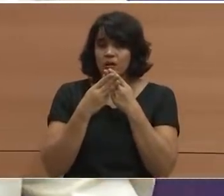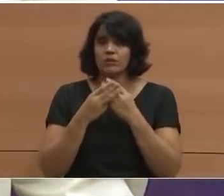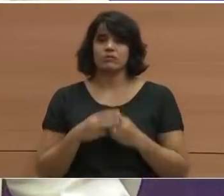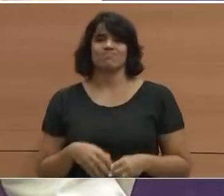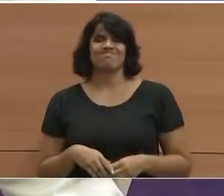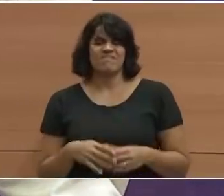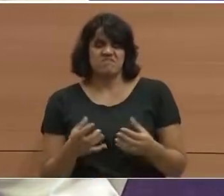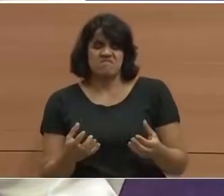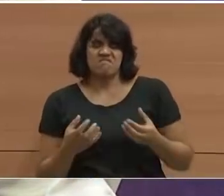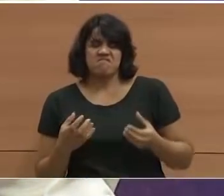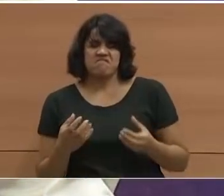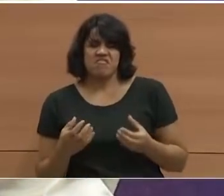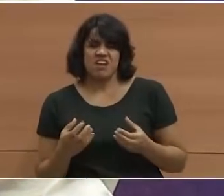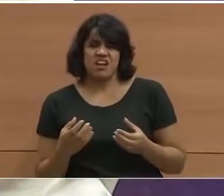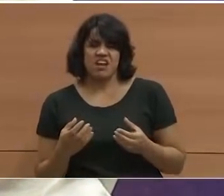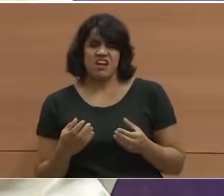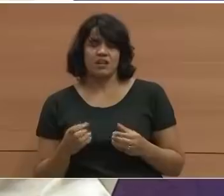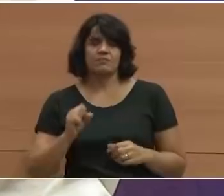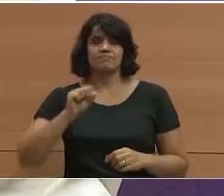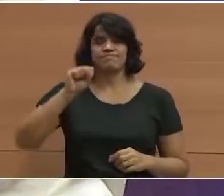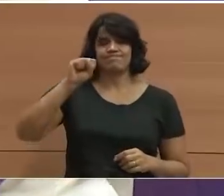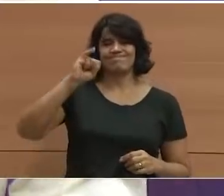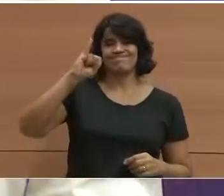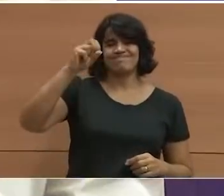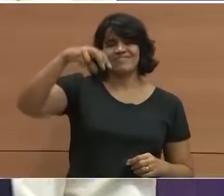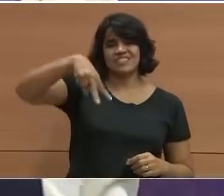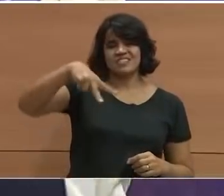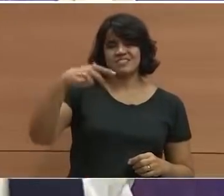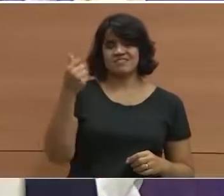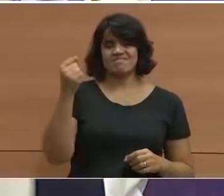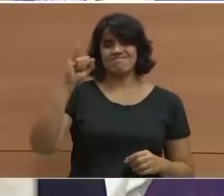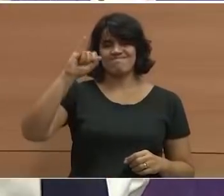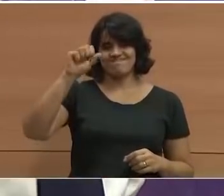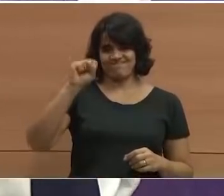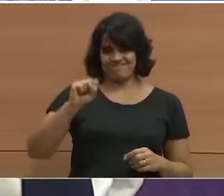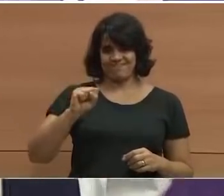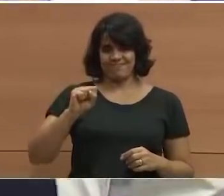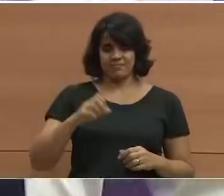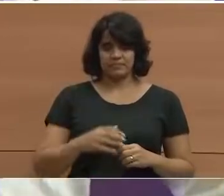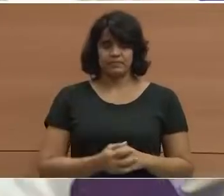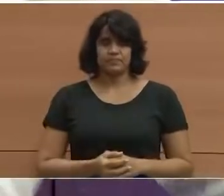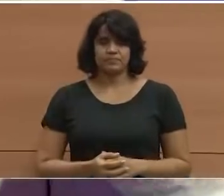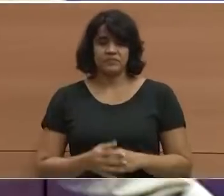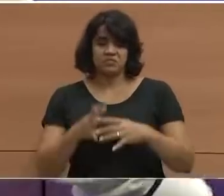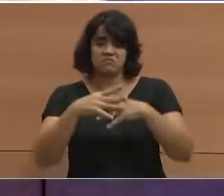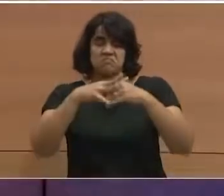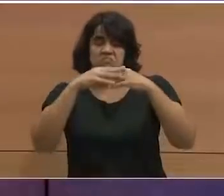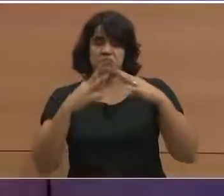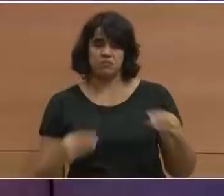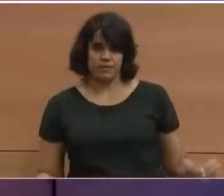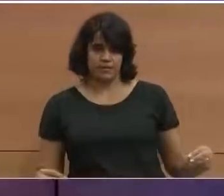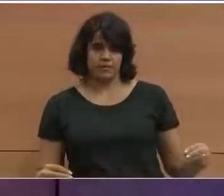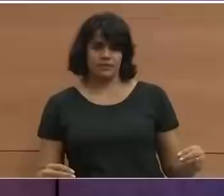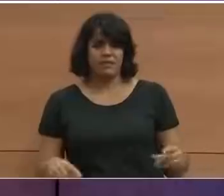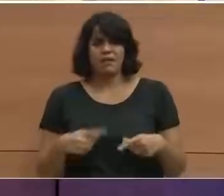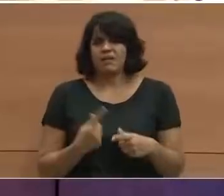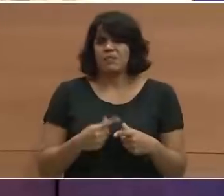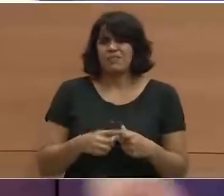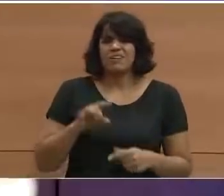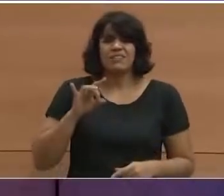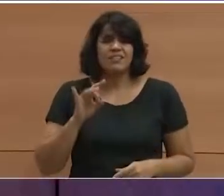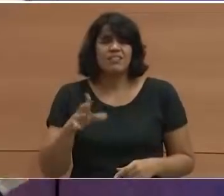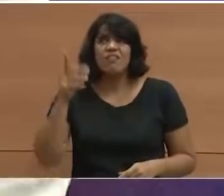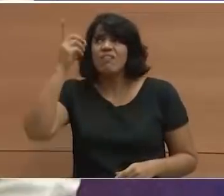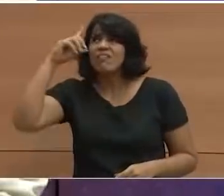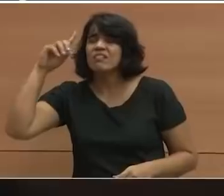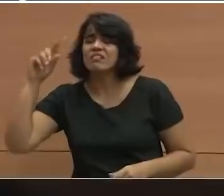veem Deus nos milagres. Só pode ser feito por Deus. Aí o povo então se juntou.